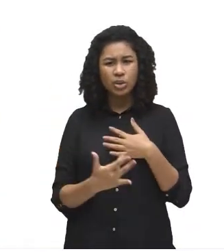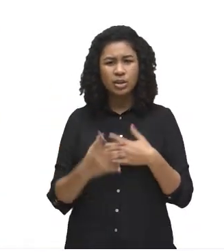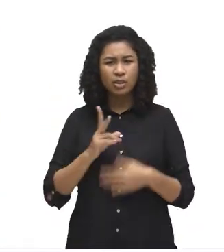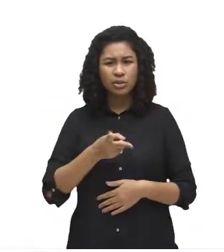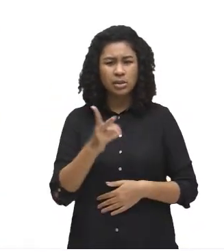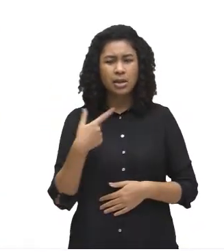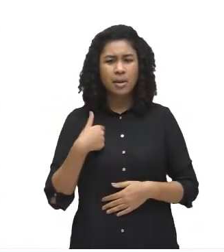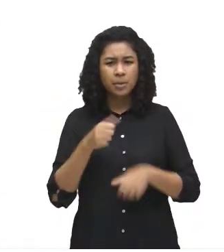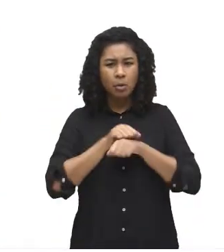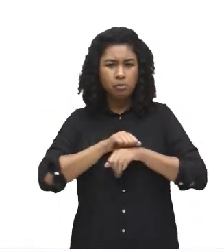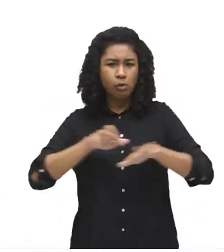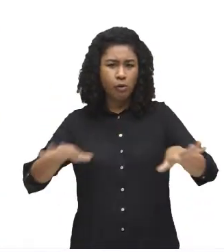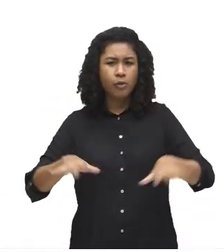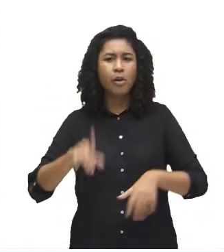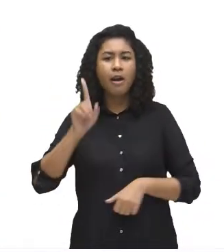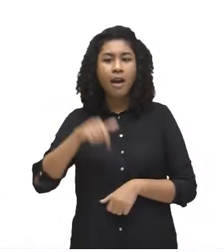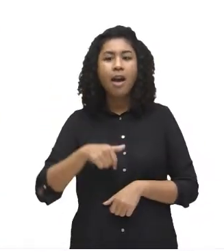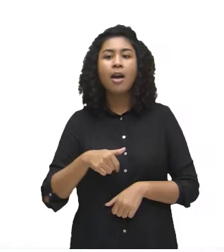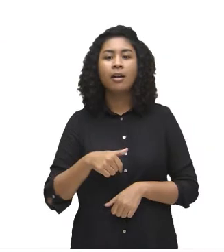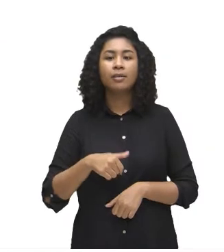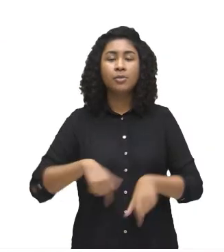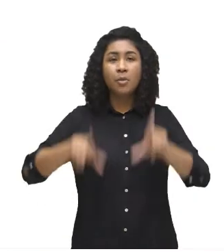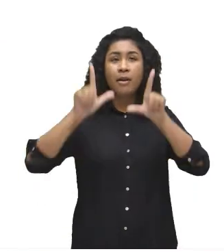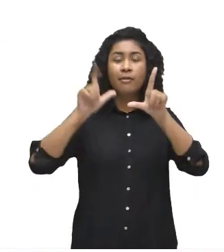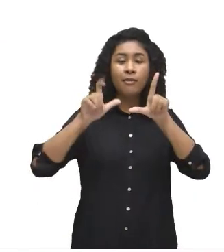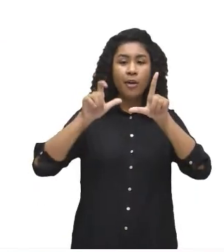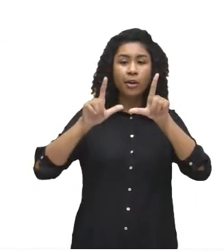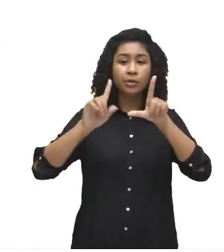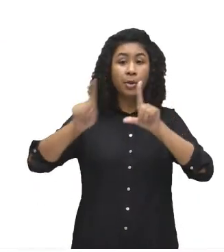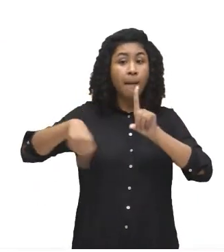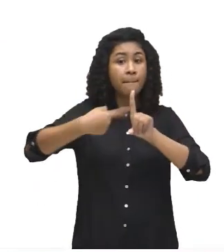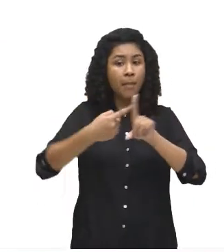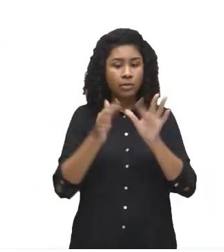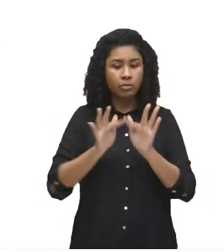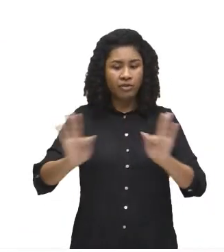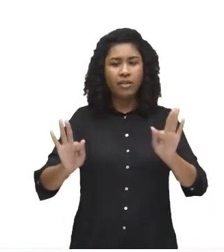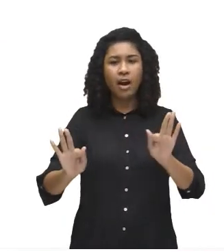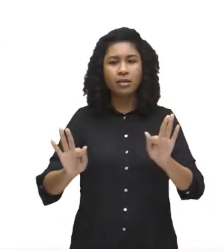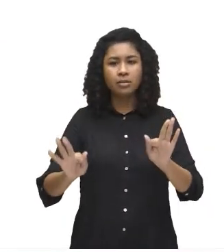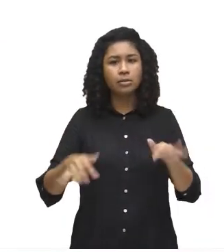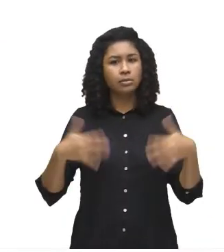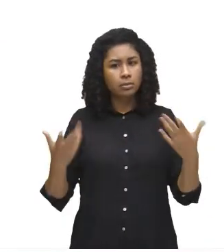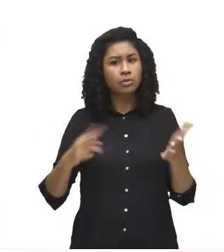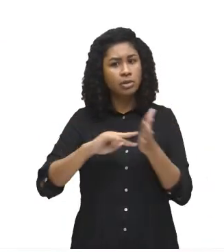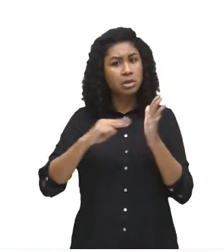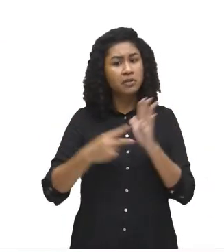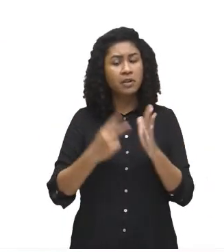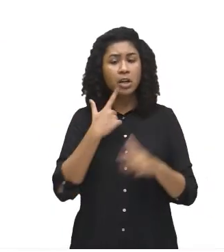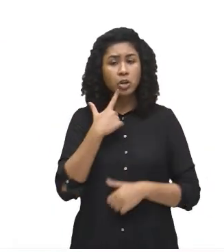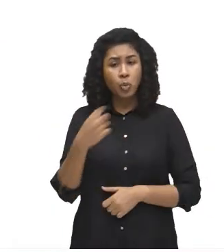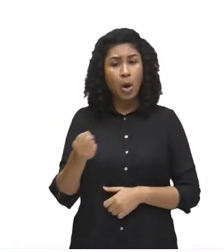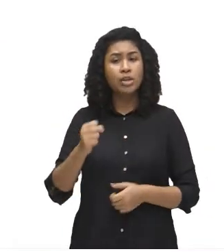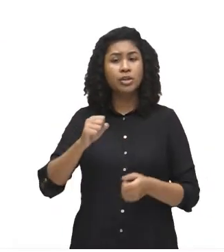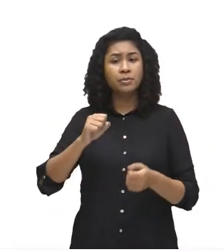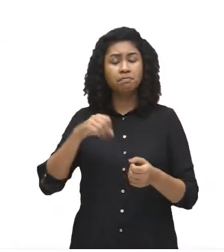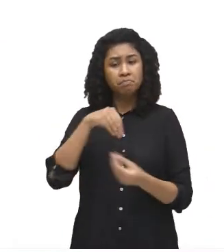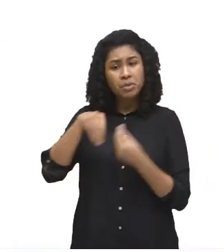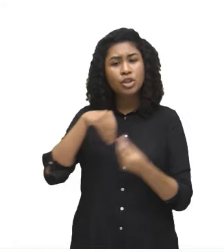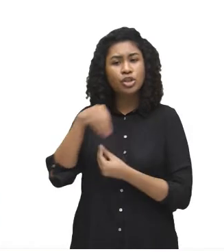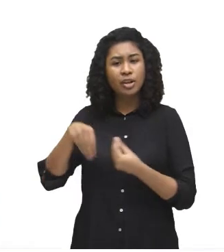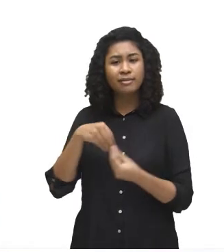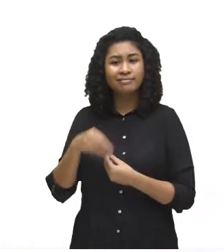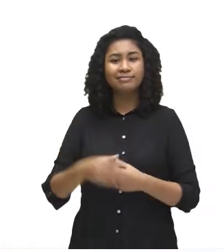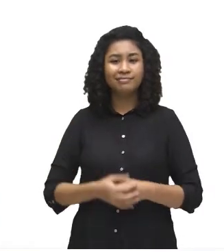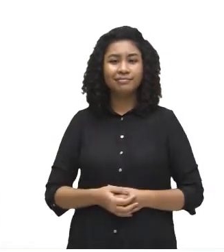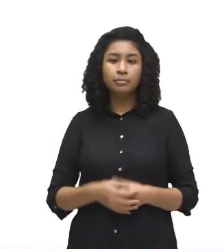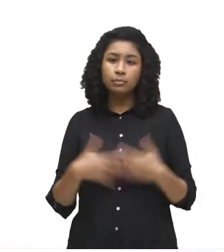legenda atualizando, você está fazendo uso da linguagem mista. Por que não? Olha que interessante aqui. Porque você faz uso da linguagem verbal,